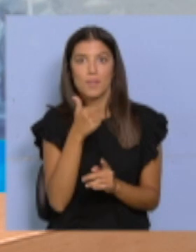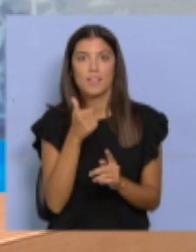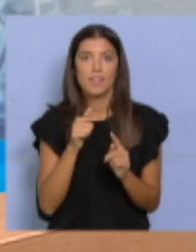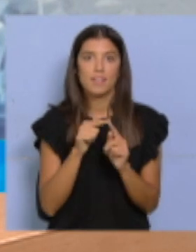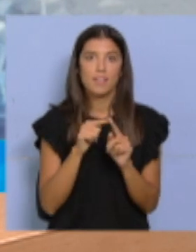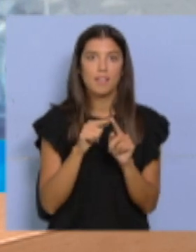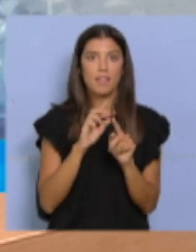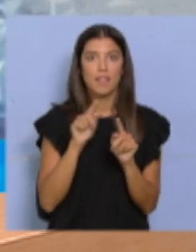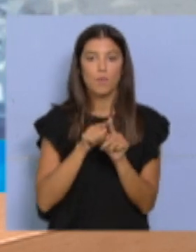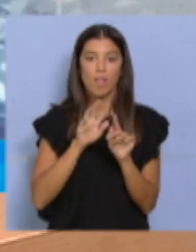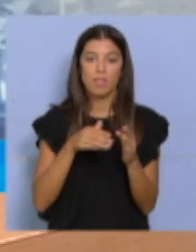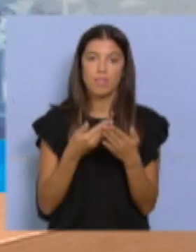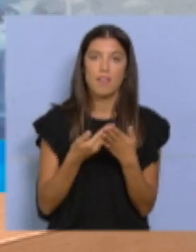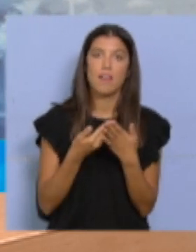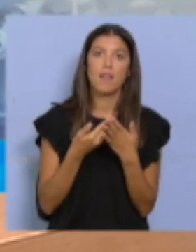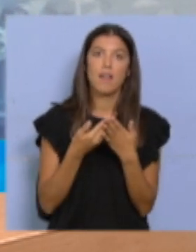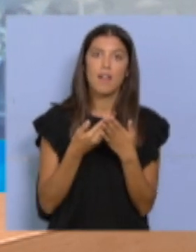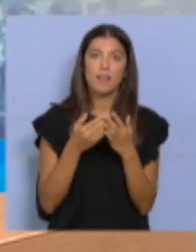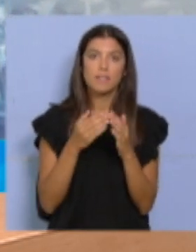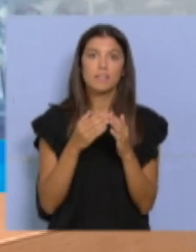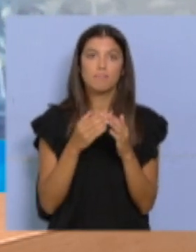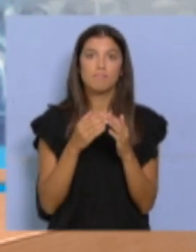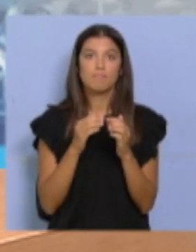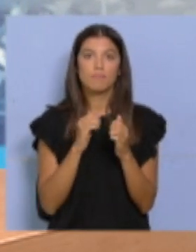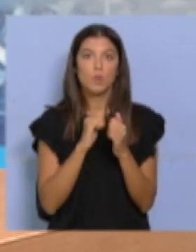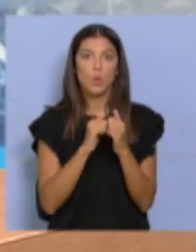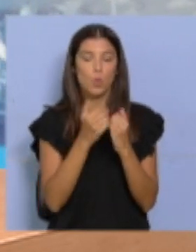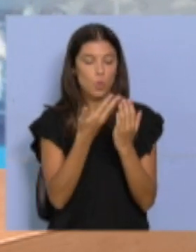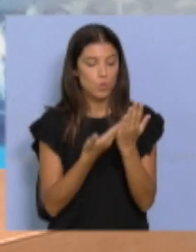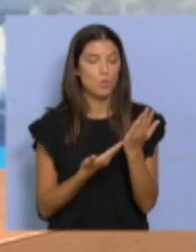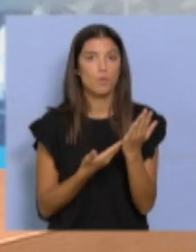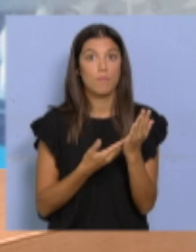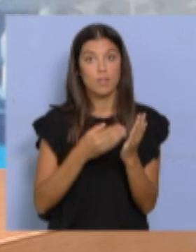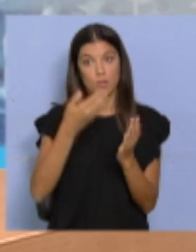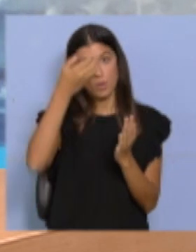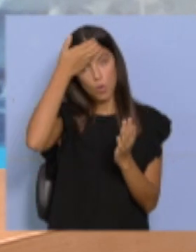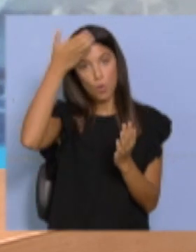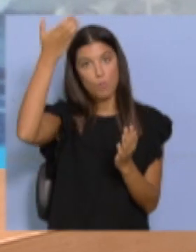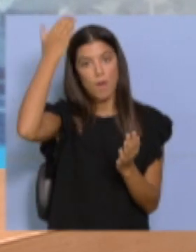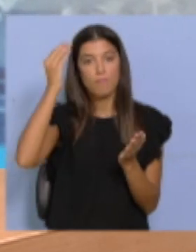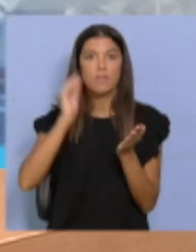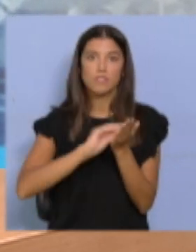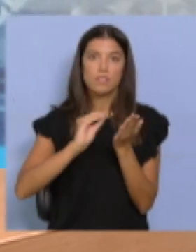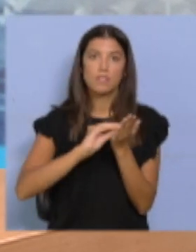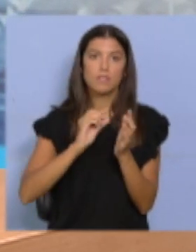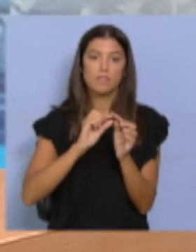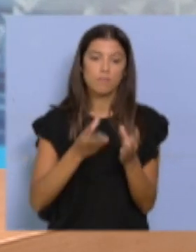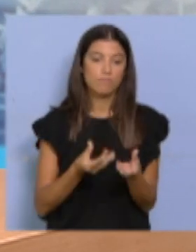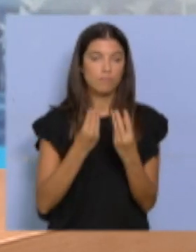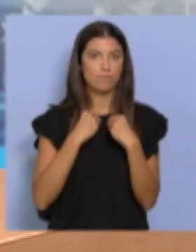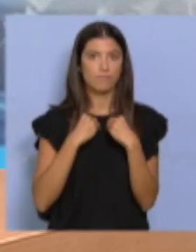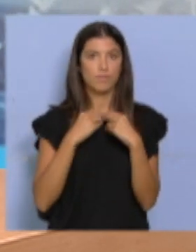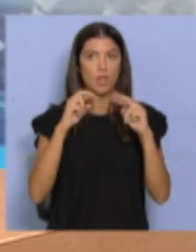com aquele documento a exortação apostólica que o Papa Francisco escreveu, Querida Amazónia, né? E